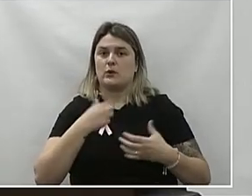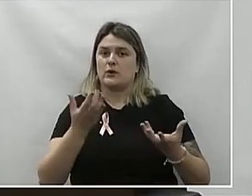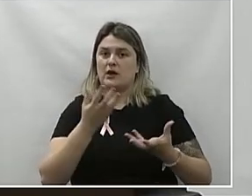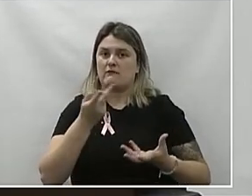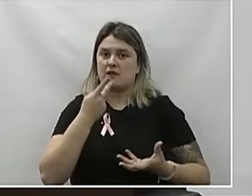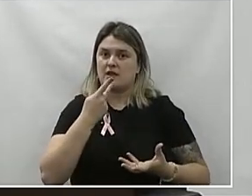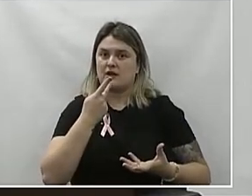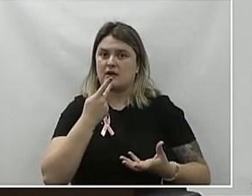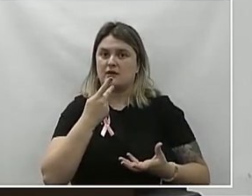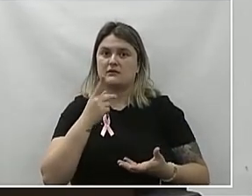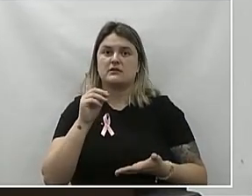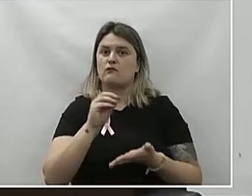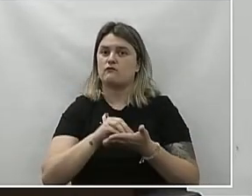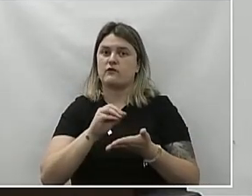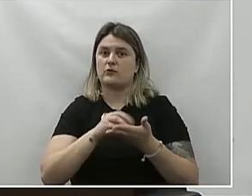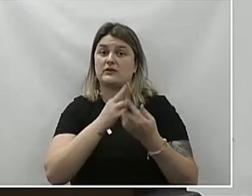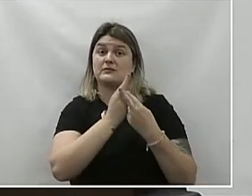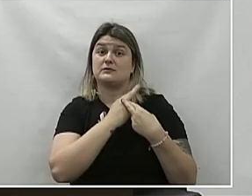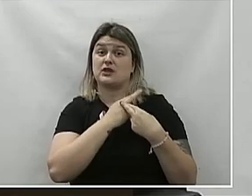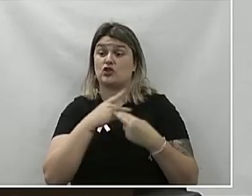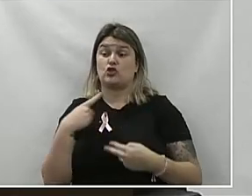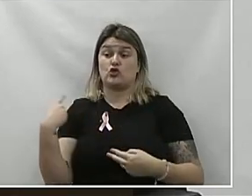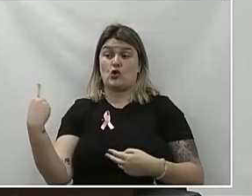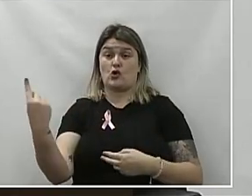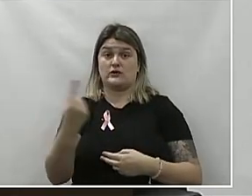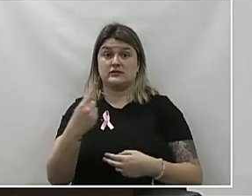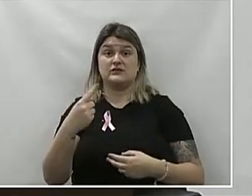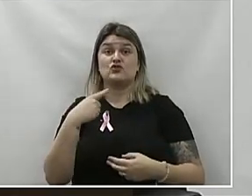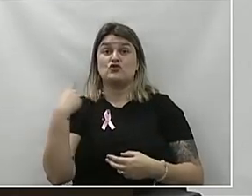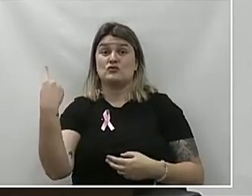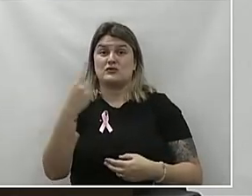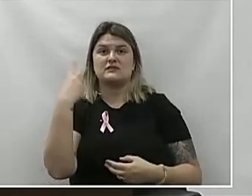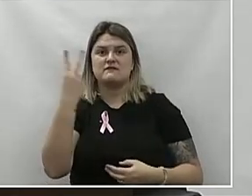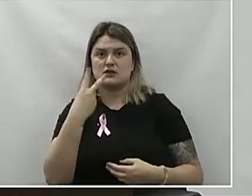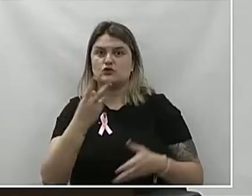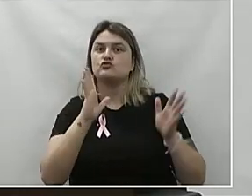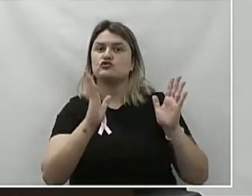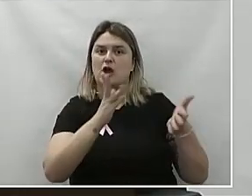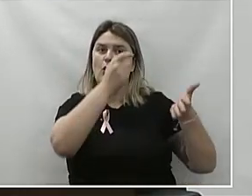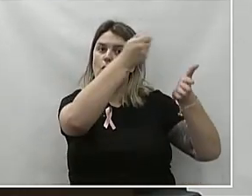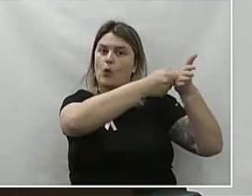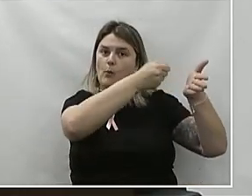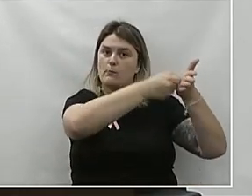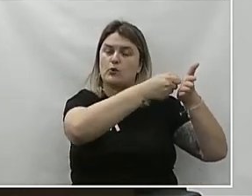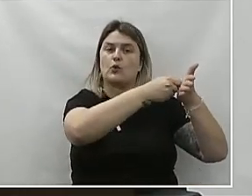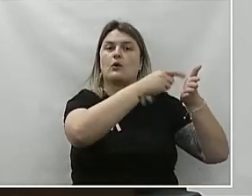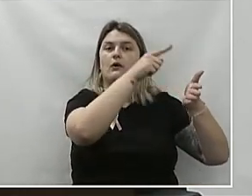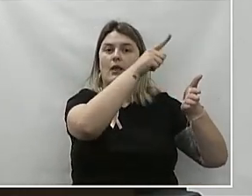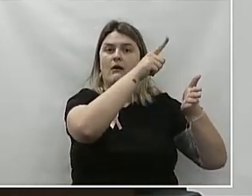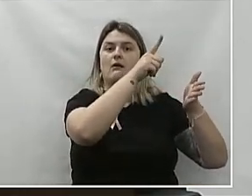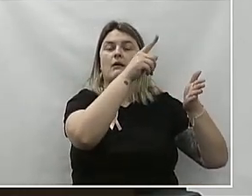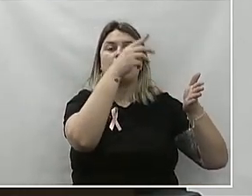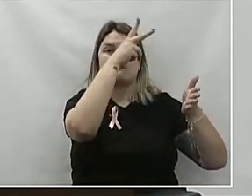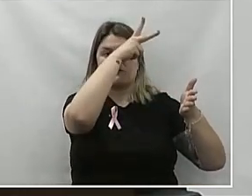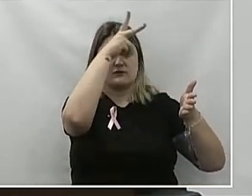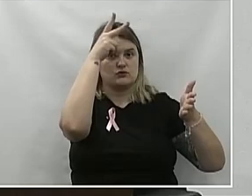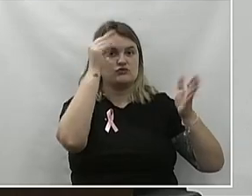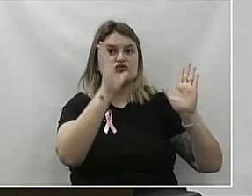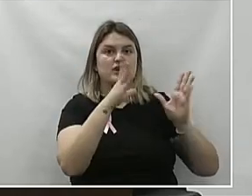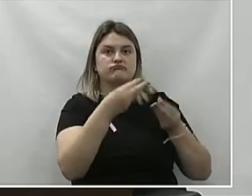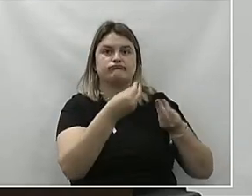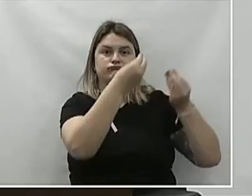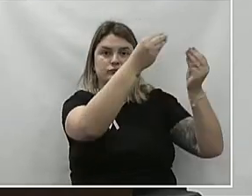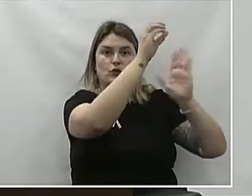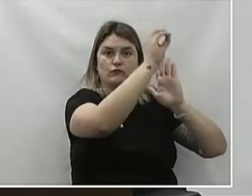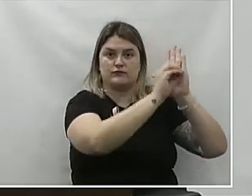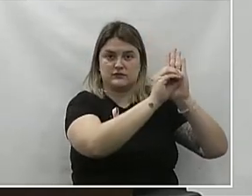aqui que não está faltando responsabilidade Por parte dos vereadores a gente tá cobrando a gente notificou a gente encaminhou ofício